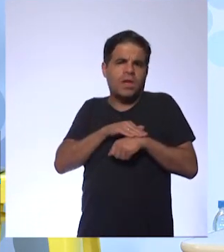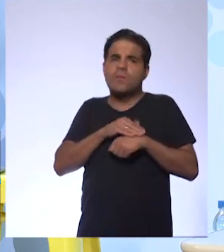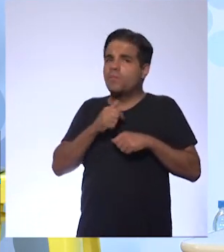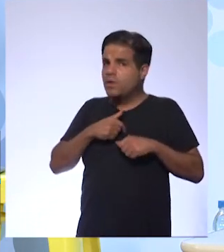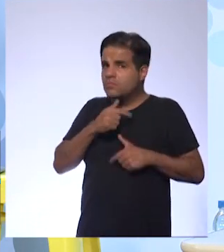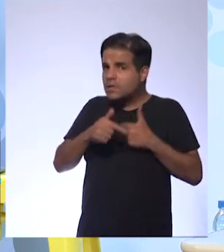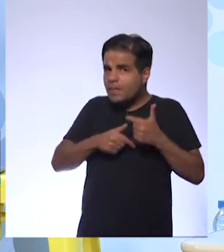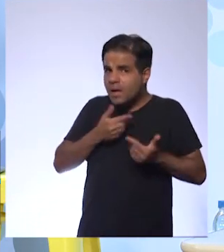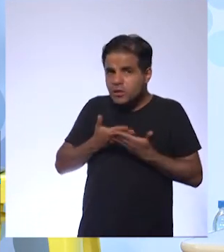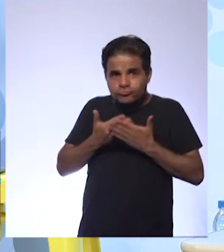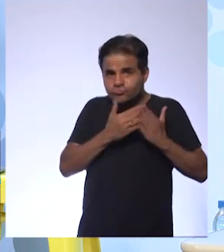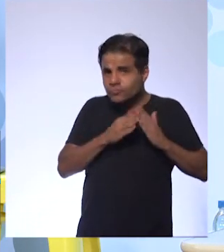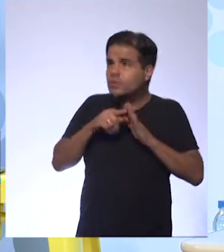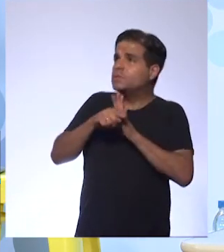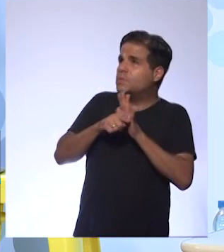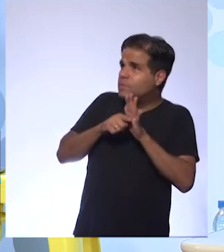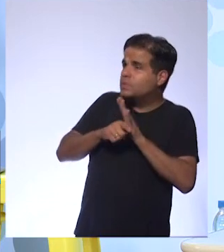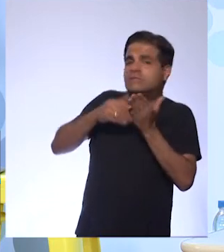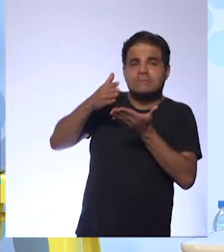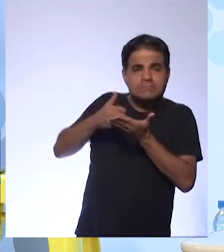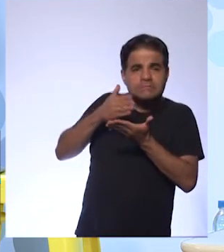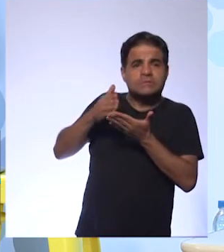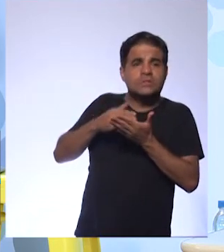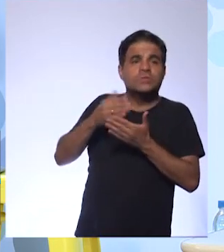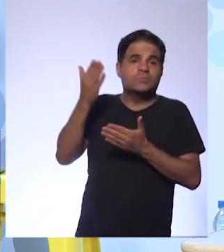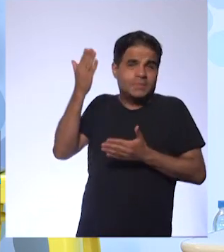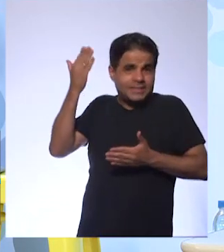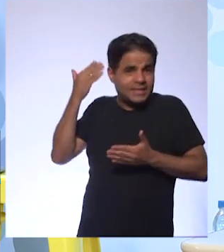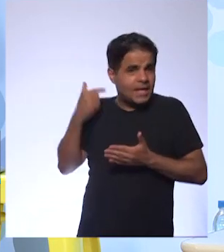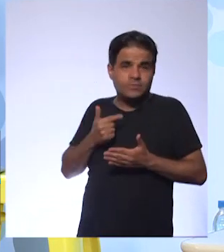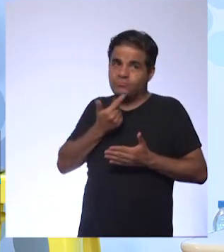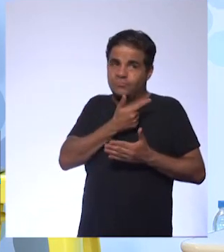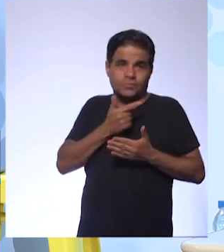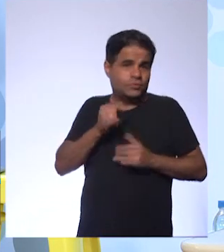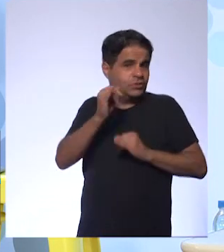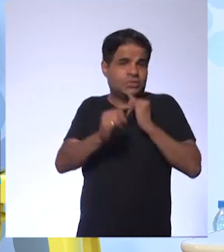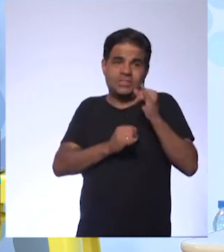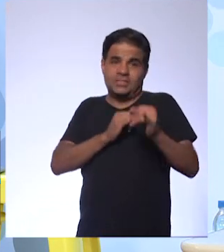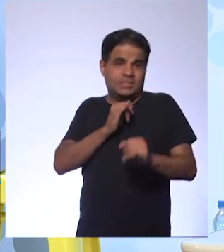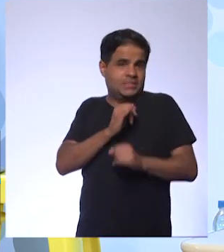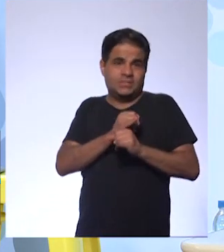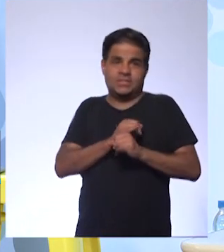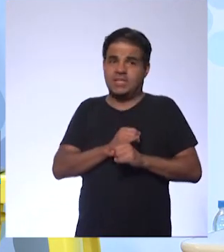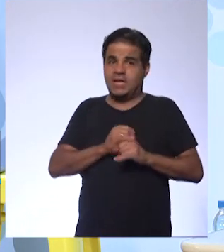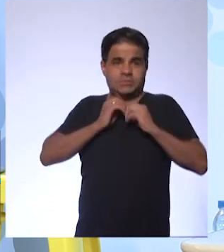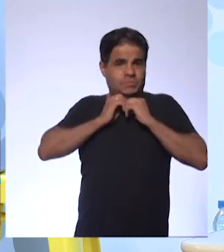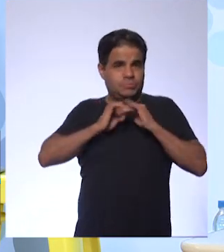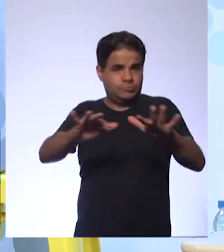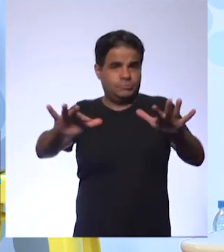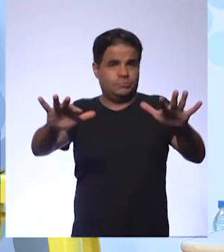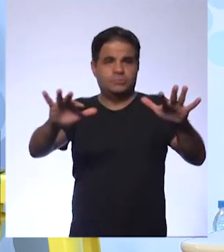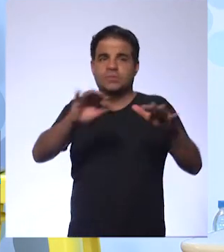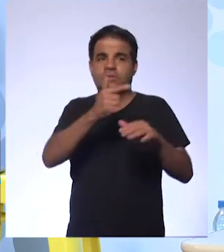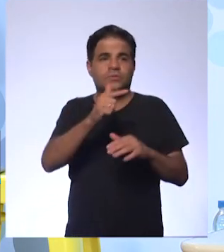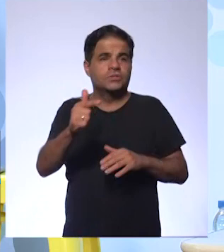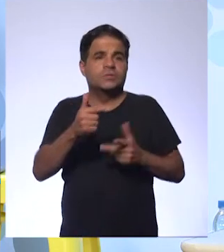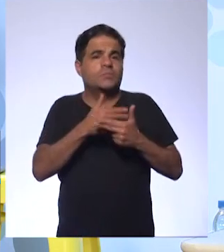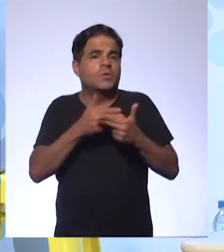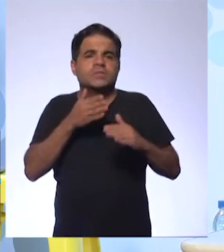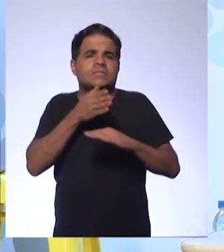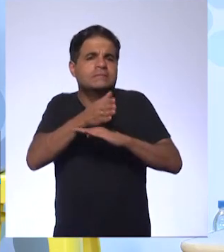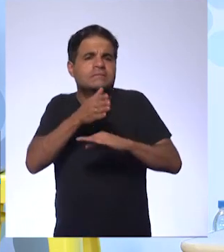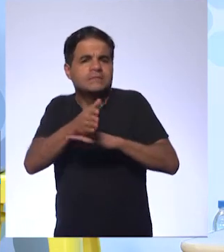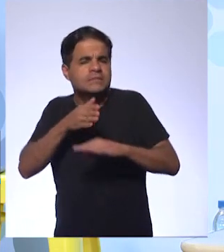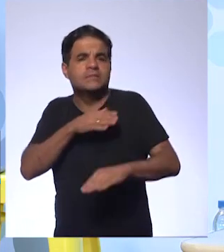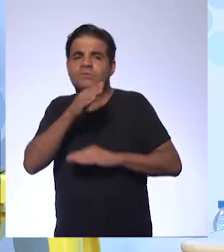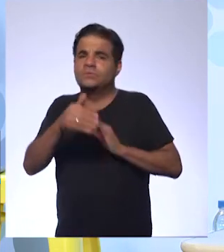muito trabalho de escola consultando da enciclopédia, que eu sou do tempo que não tinha internet tão popularizada assim, não era algo de acesso de